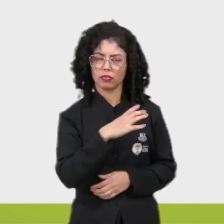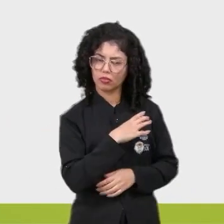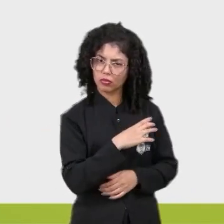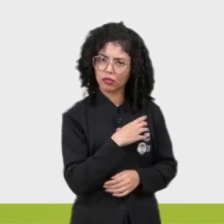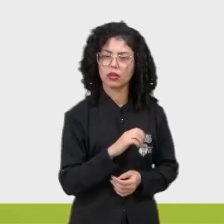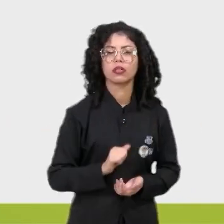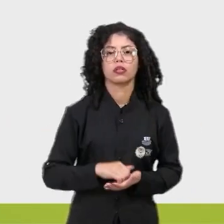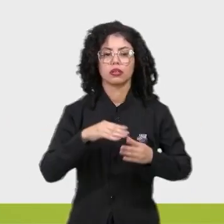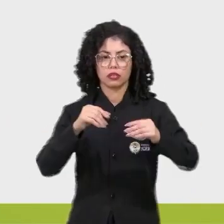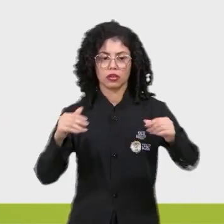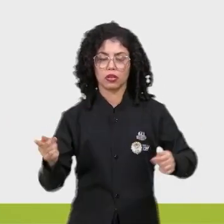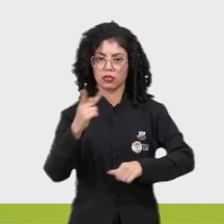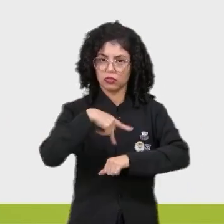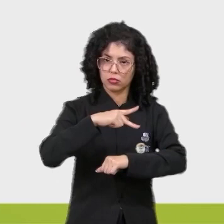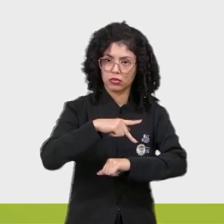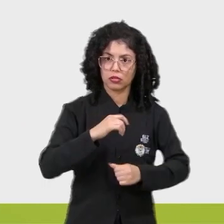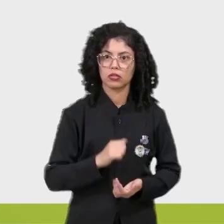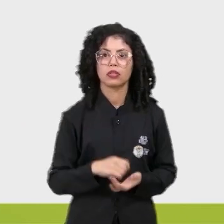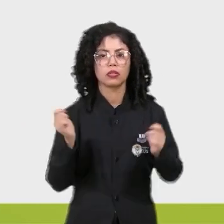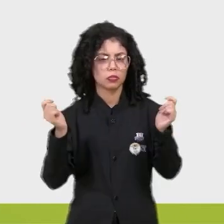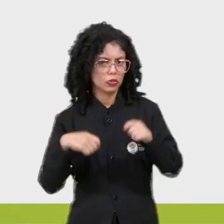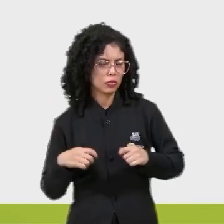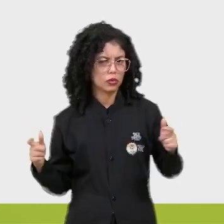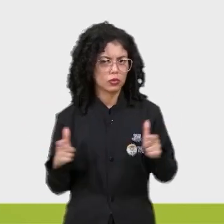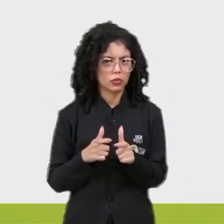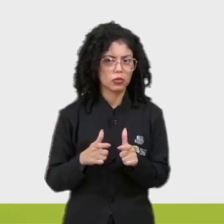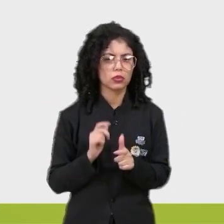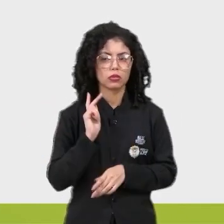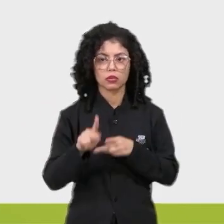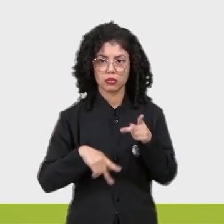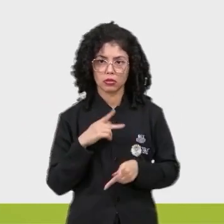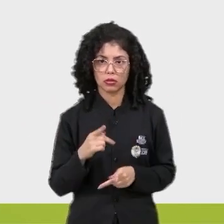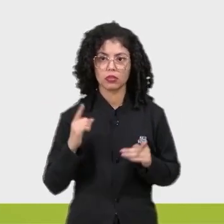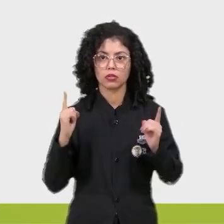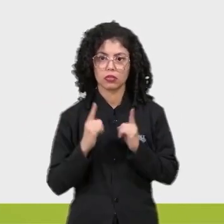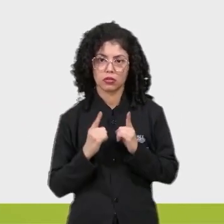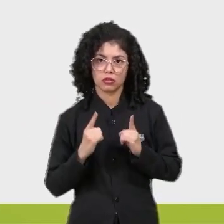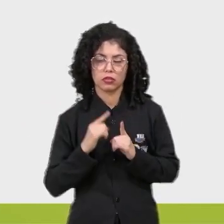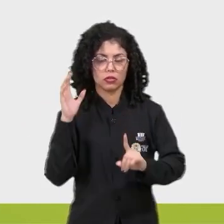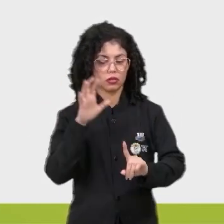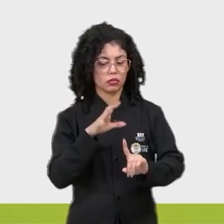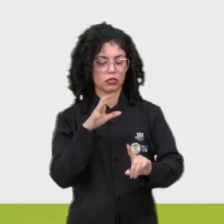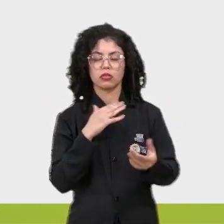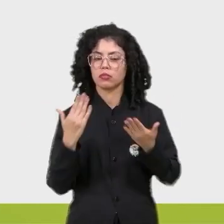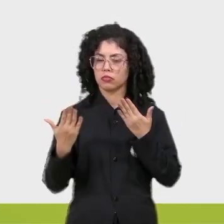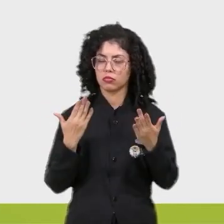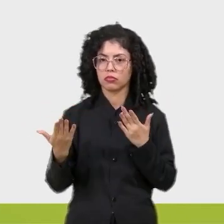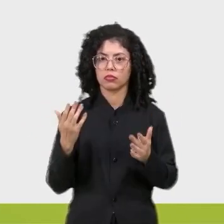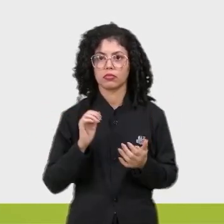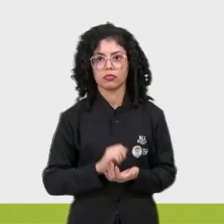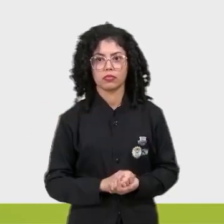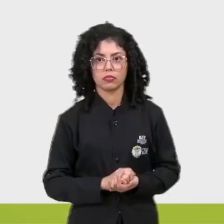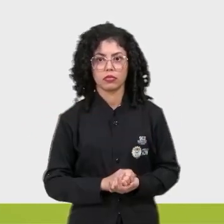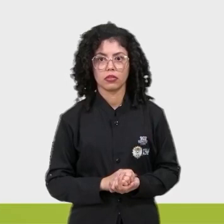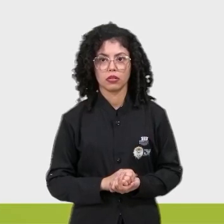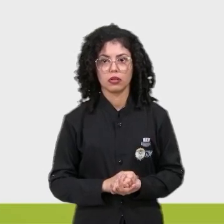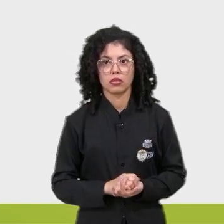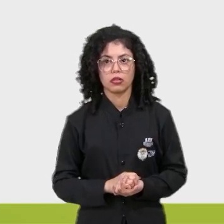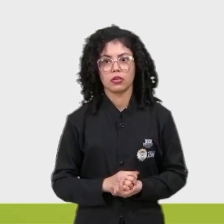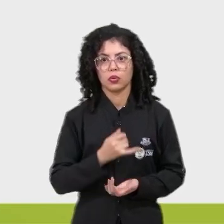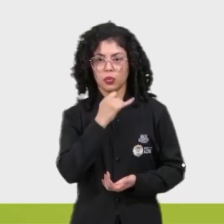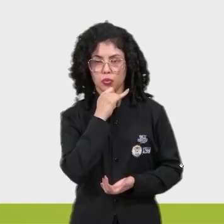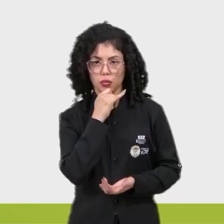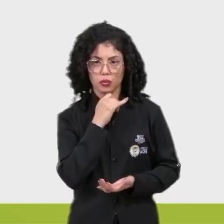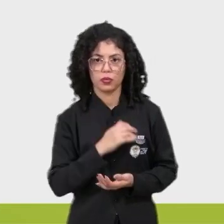nacional de um país, porém possui menos população, serviço e influência, quanto as comparadas às metrópoles nacionais. Vou dar um exemplo